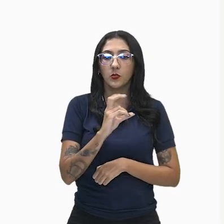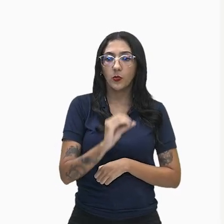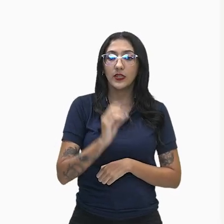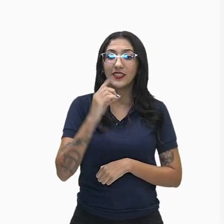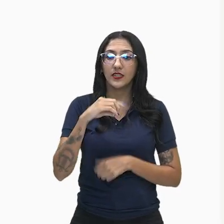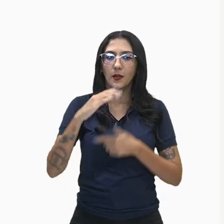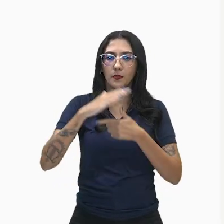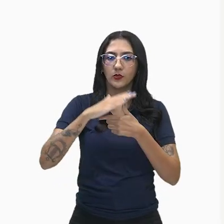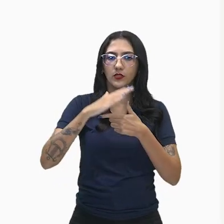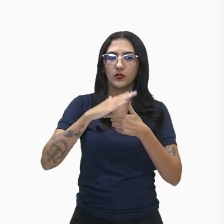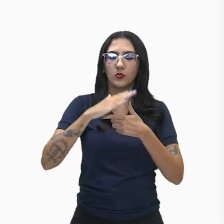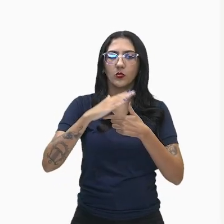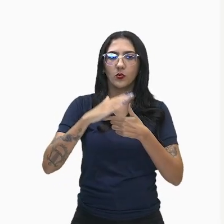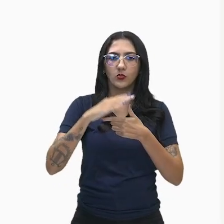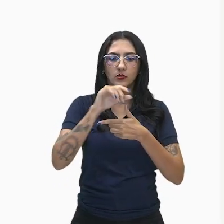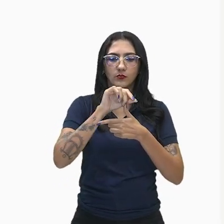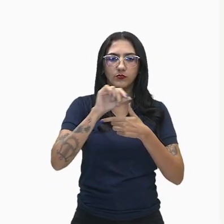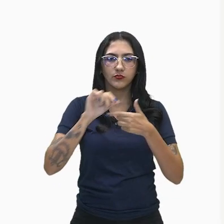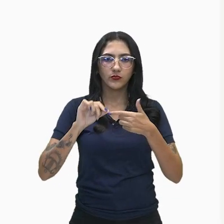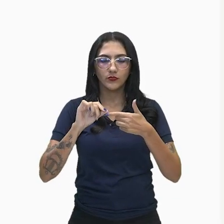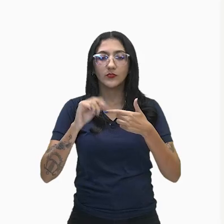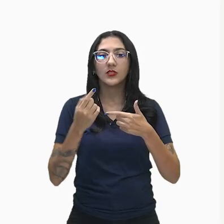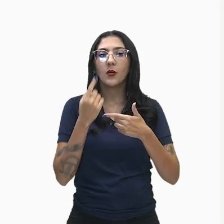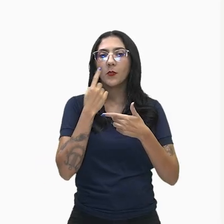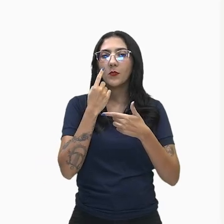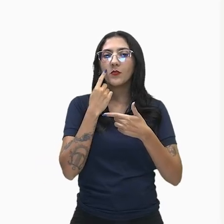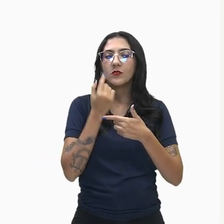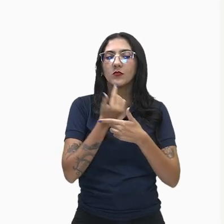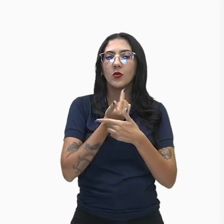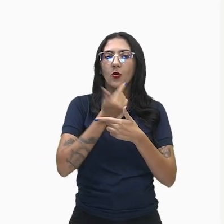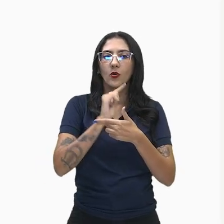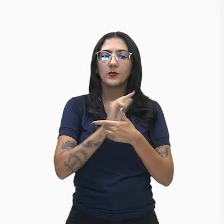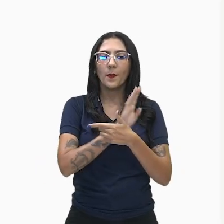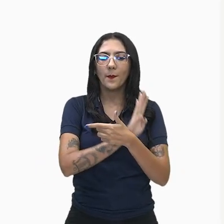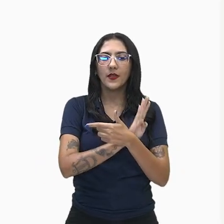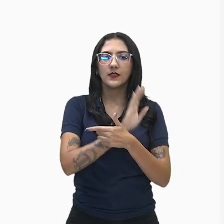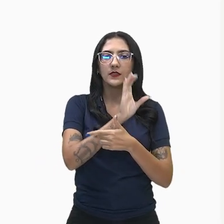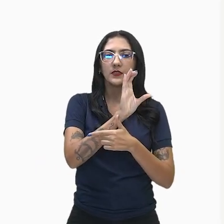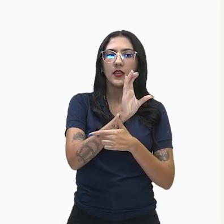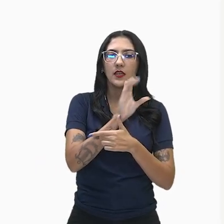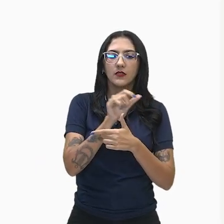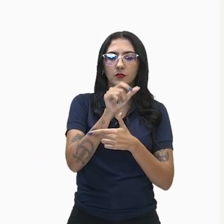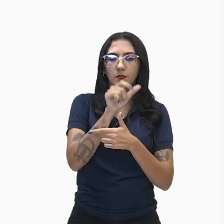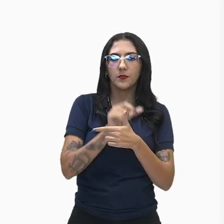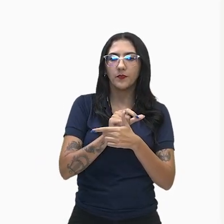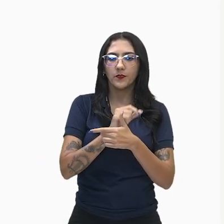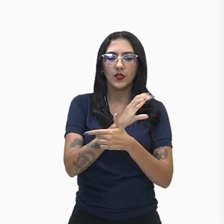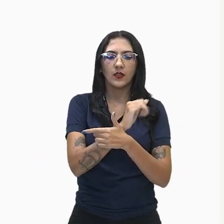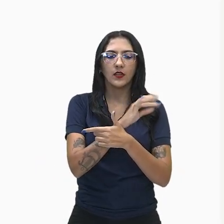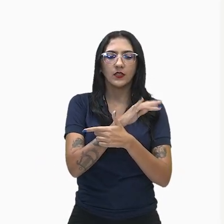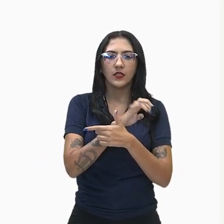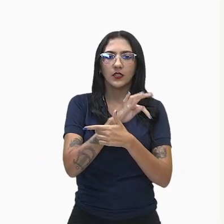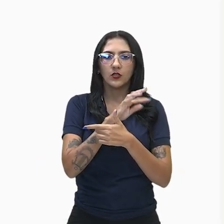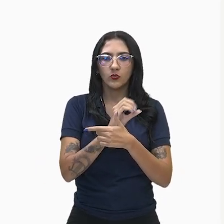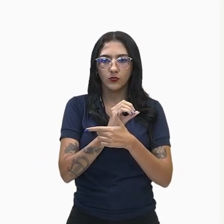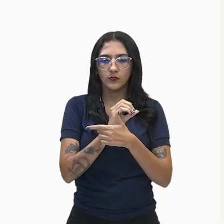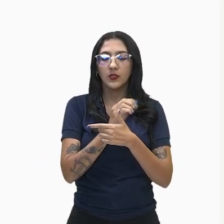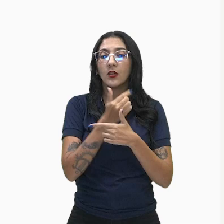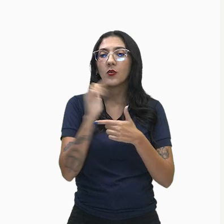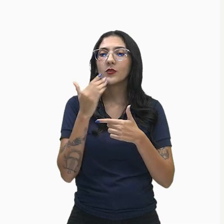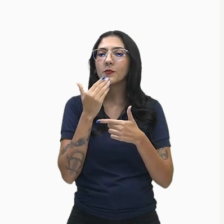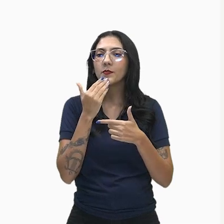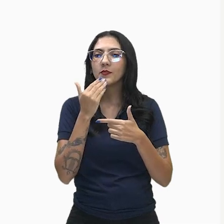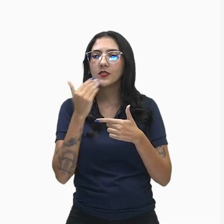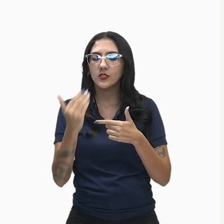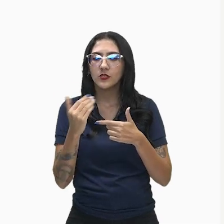então essa informação aqui, ó, refere-se a um cateto, certo? E a informação que ele pede ainda, ó, a